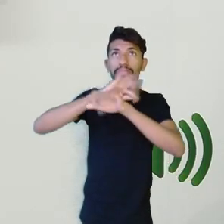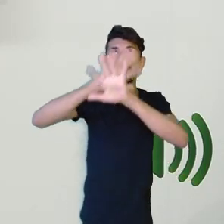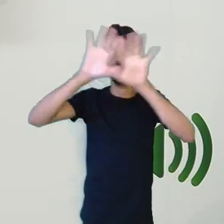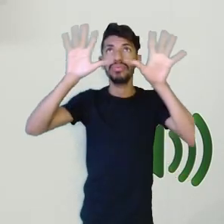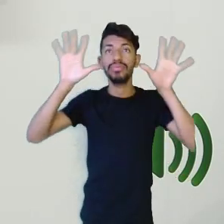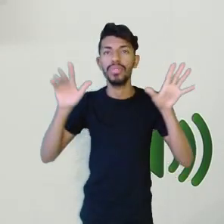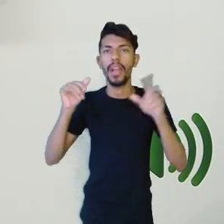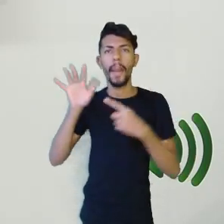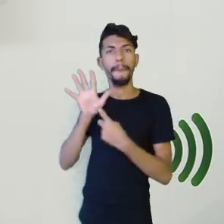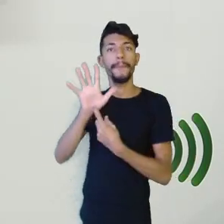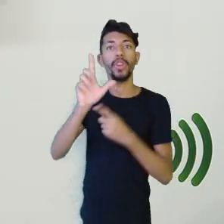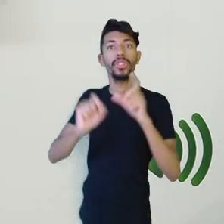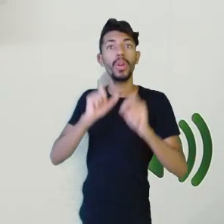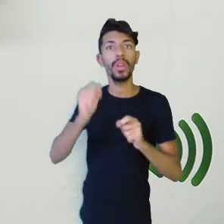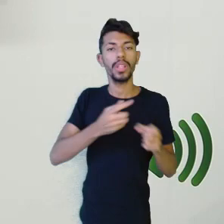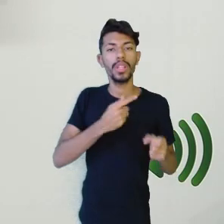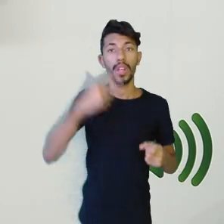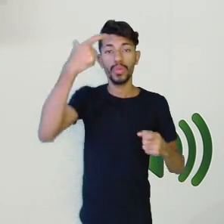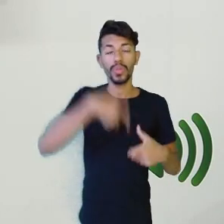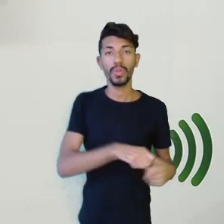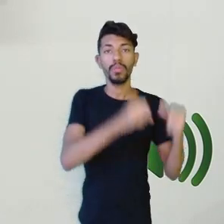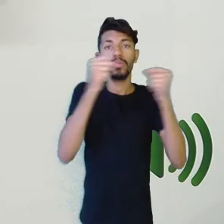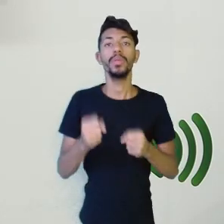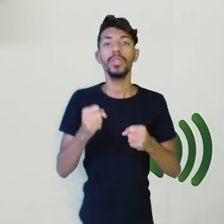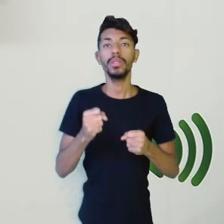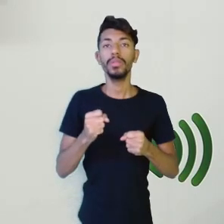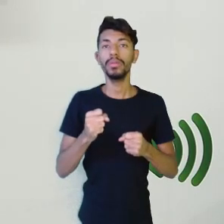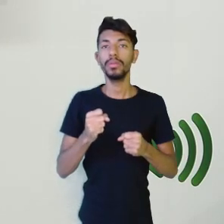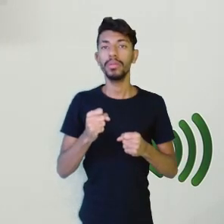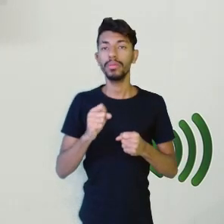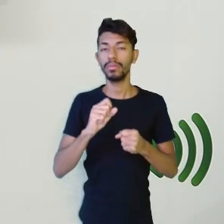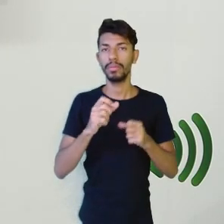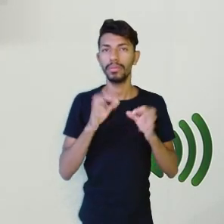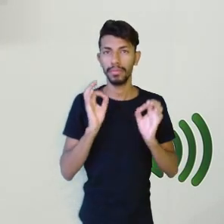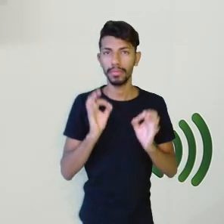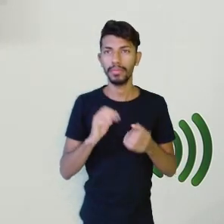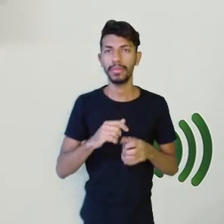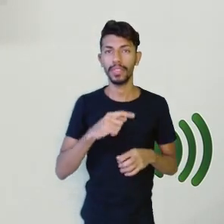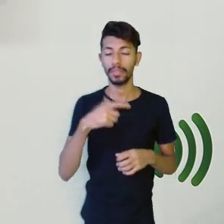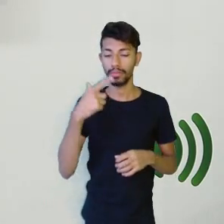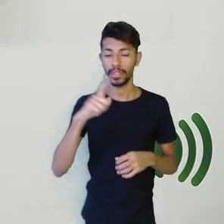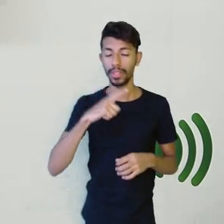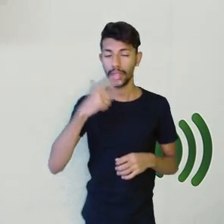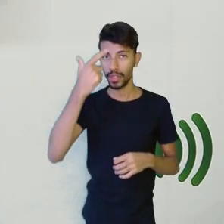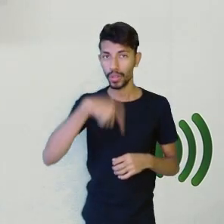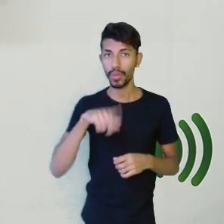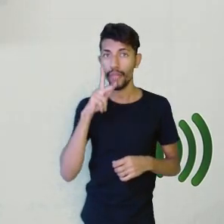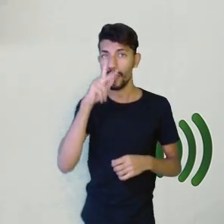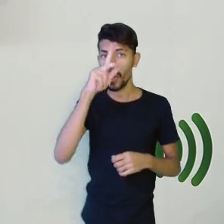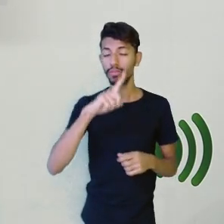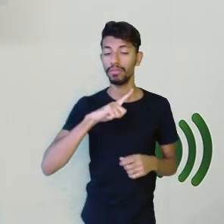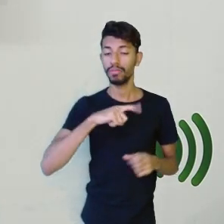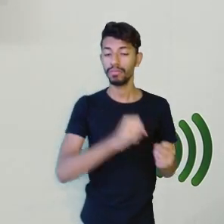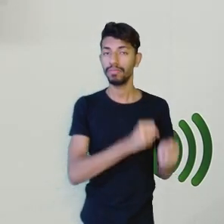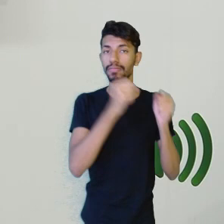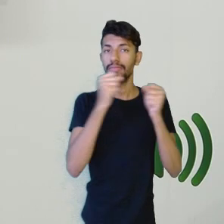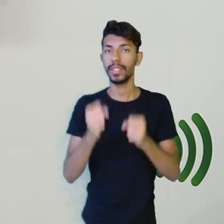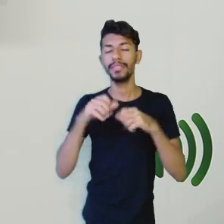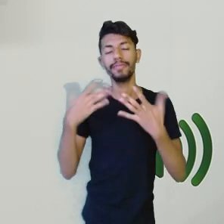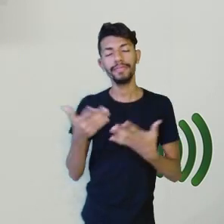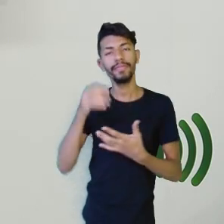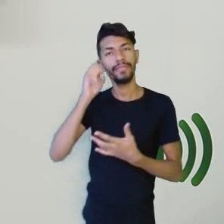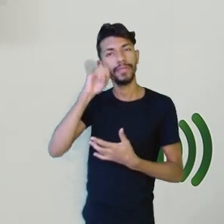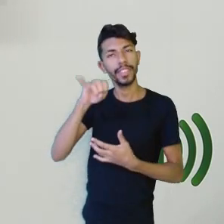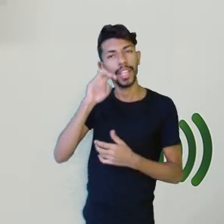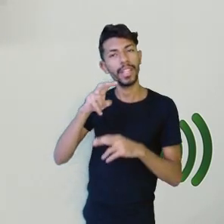a sua... Olha, eu sou o forte aqui, tá? Ninguém mexe comigo, não. Então, as aves são bastante interessantes por causa dessas